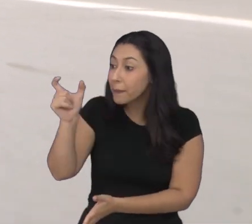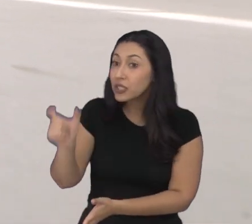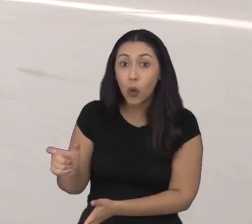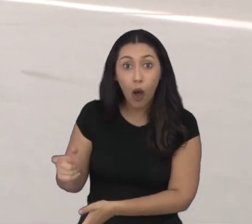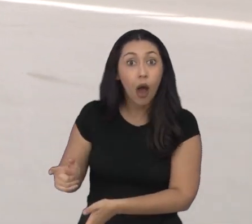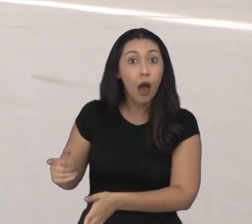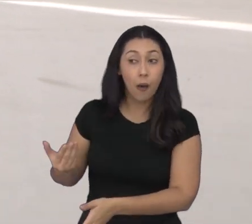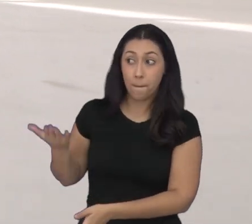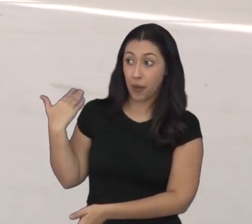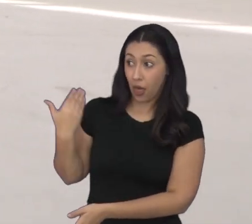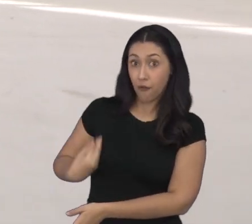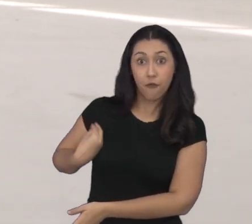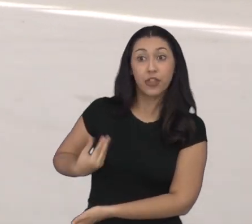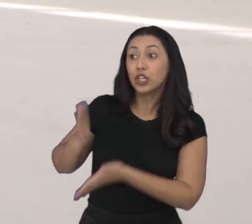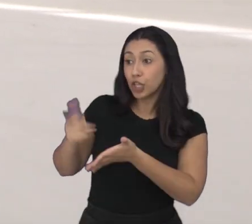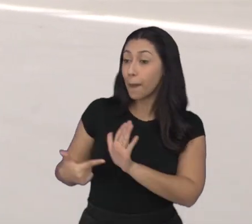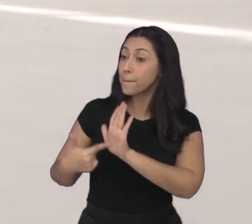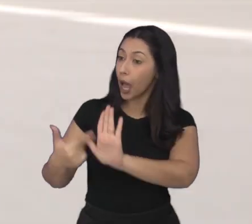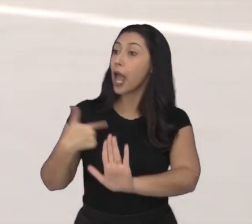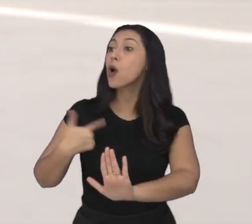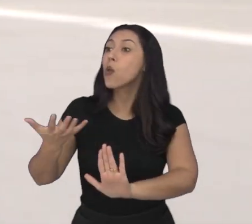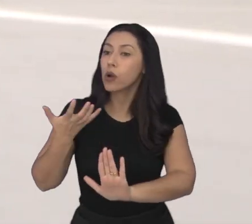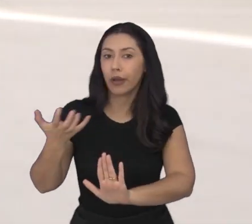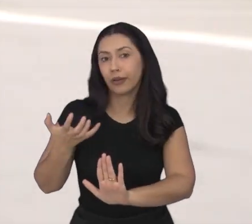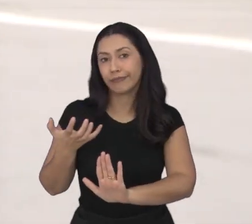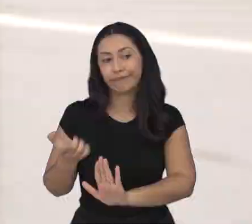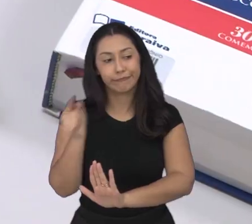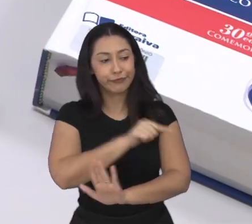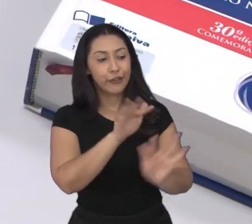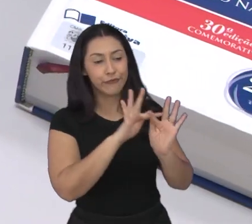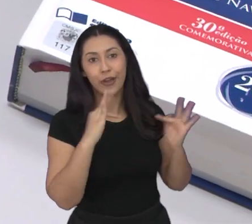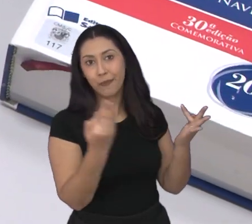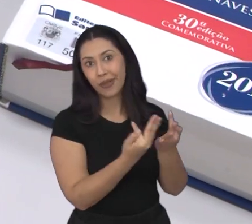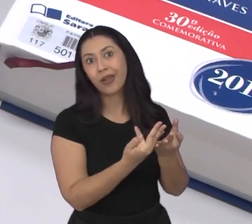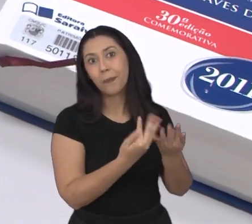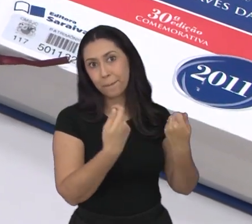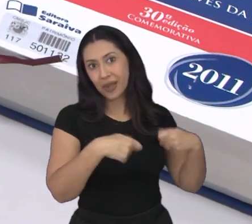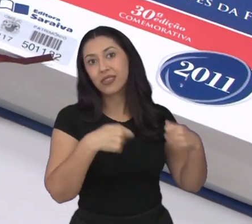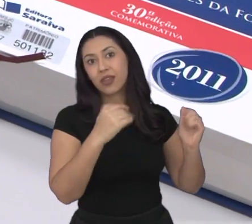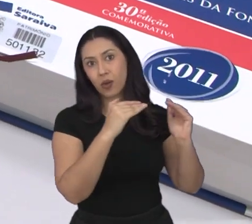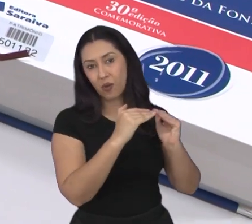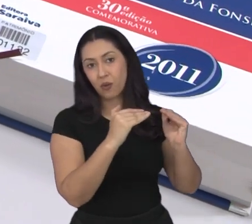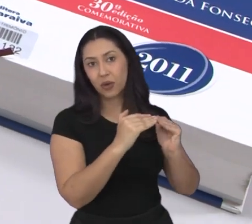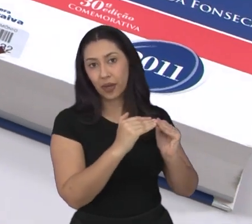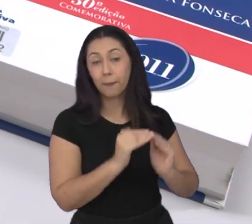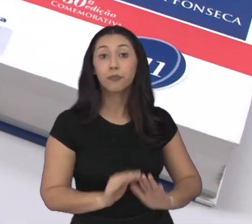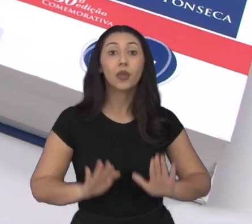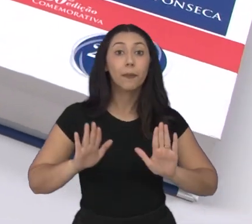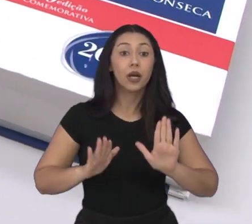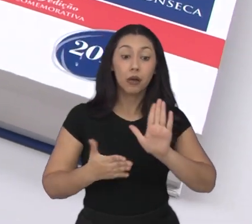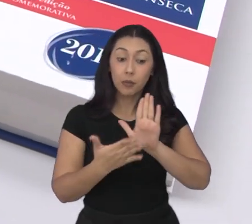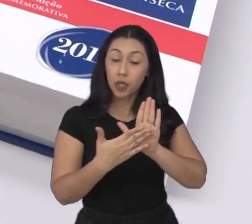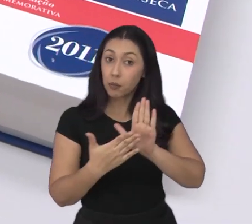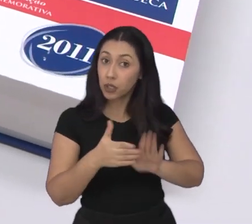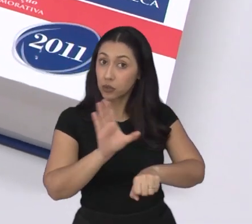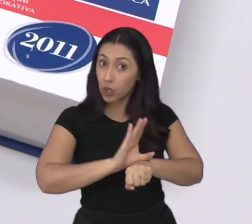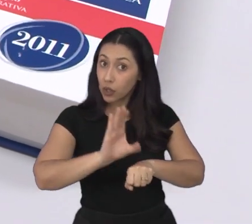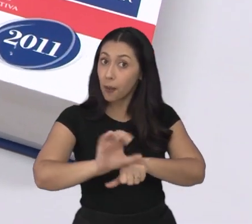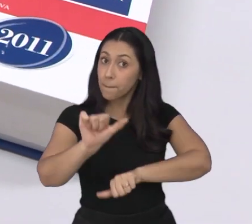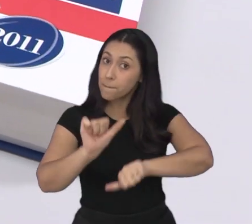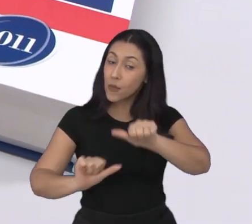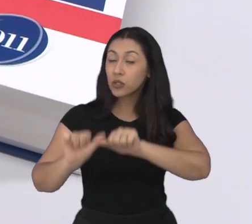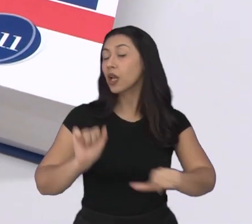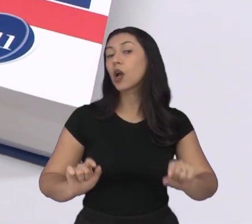vida tenha manifestado o desejo de doar. Agora, a proposta de reformulação do Código